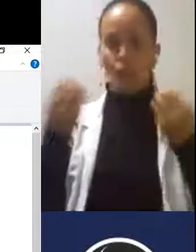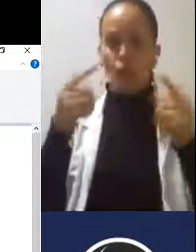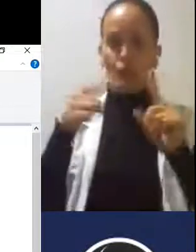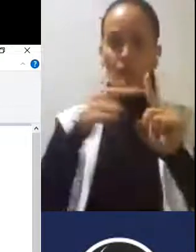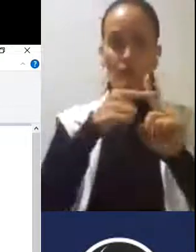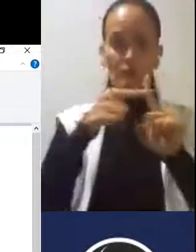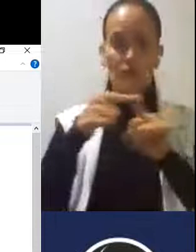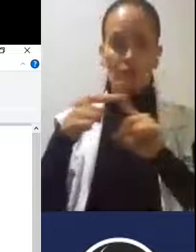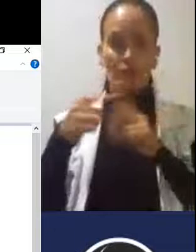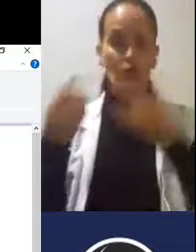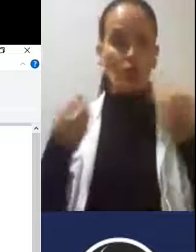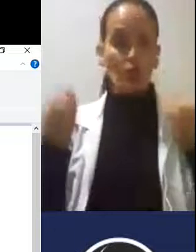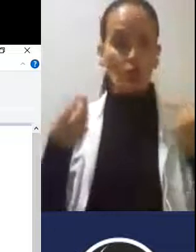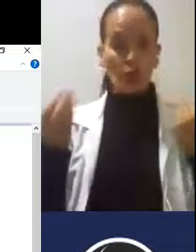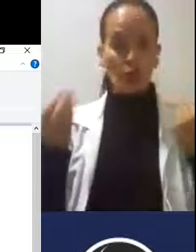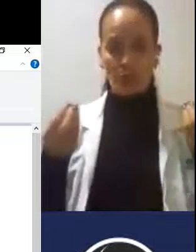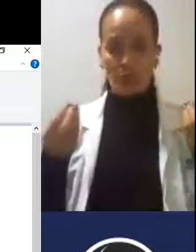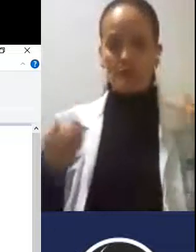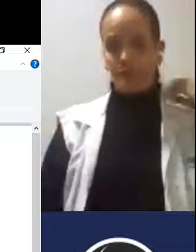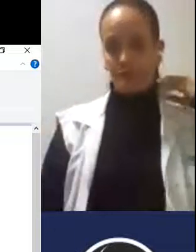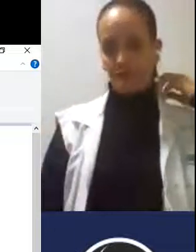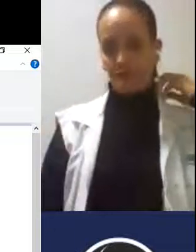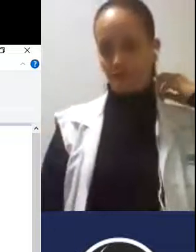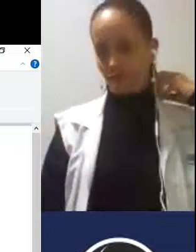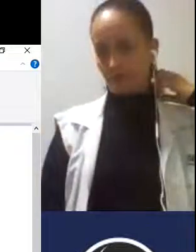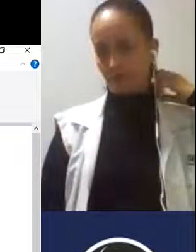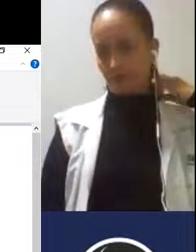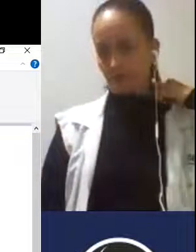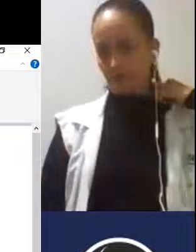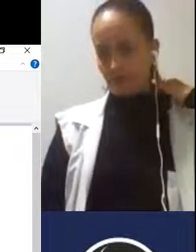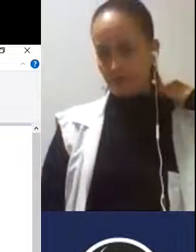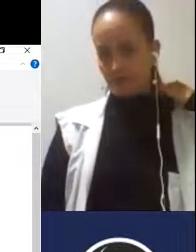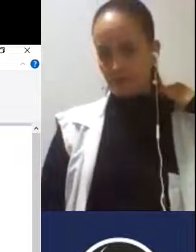Só aqui porque a gente, não, por enquanto, não vai considerar a resistência do